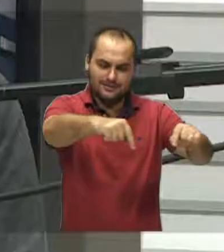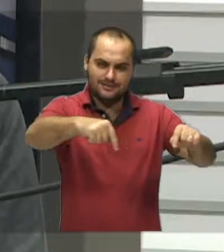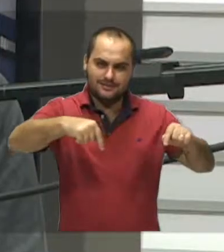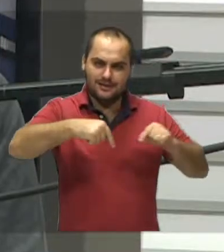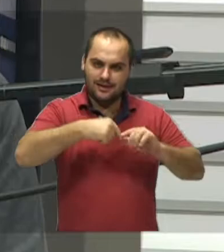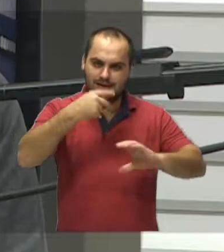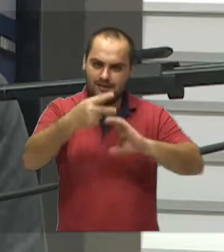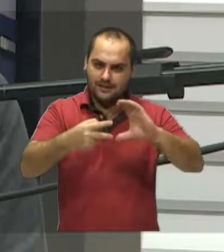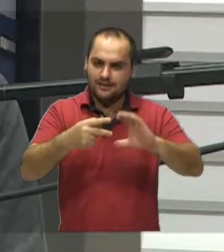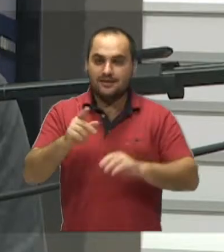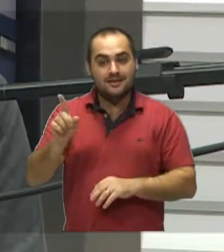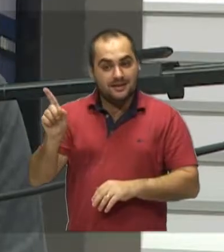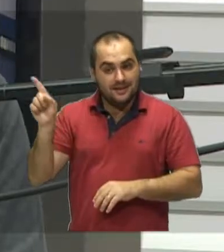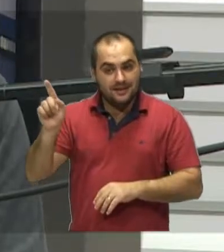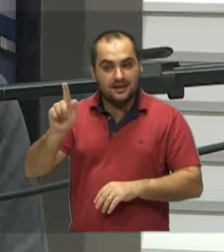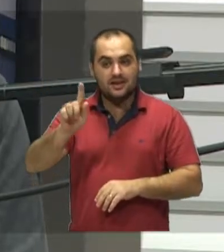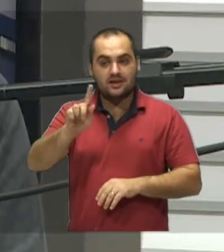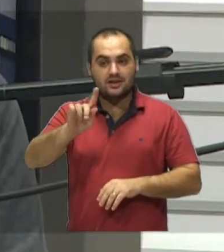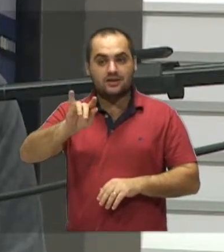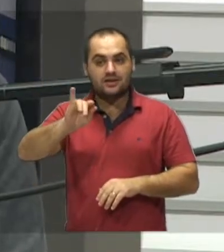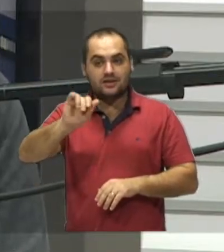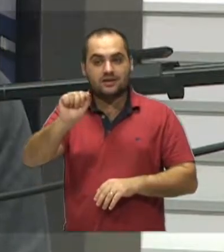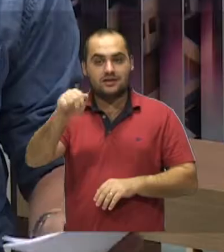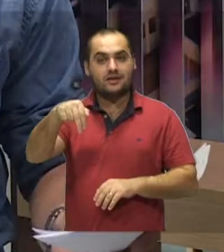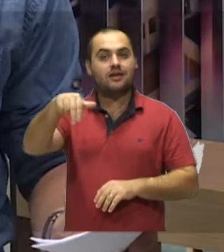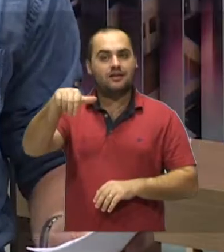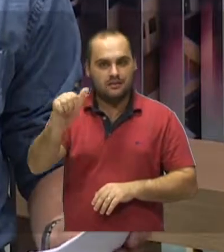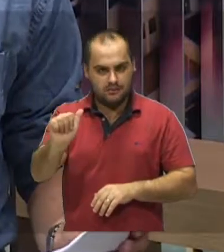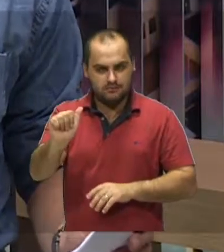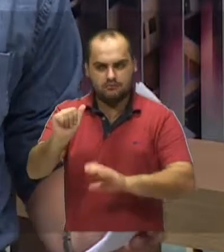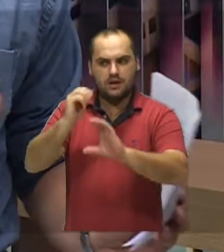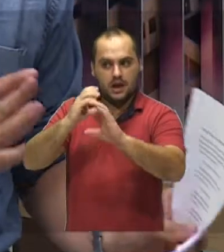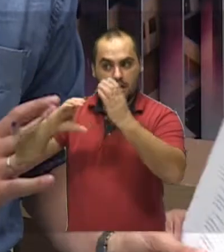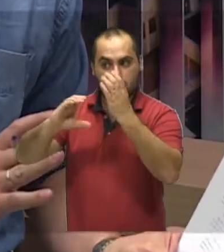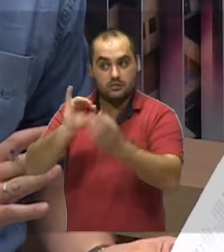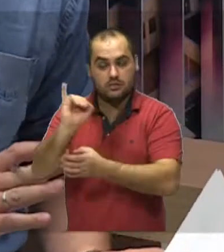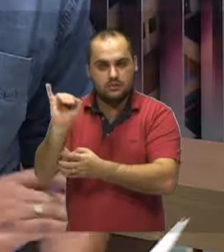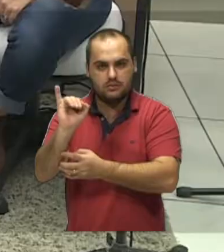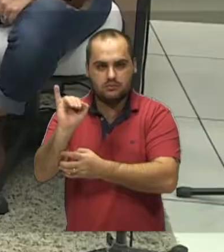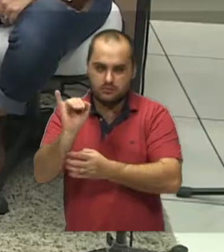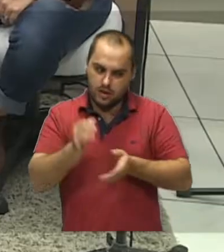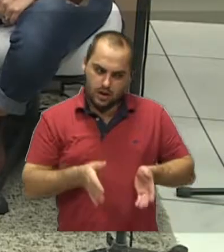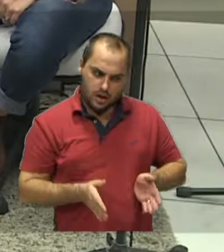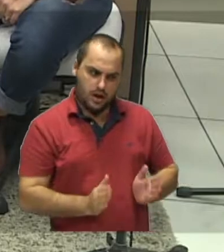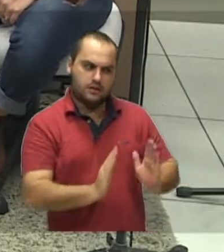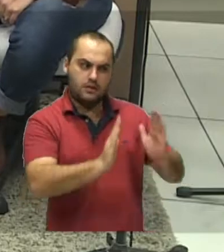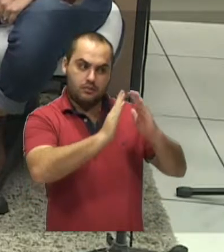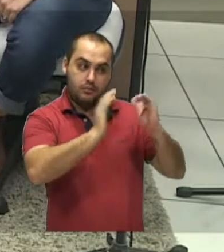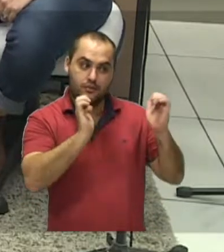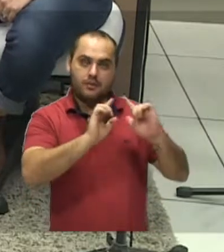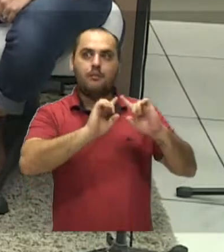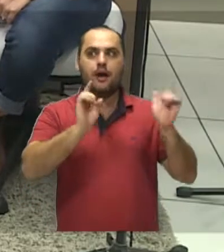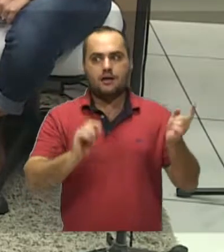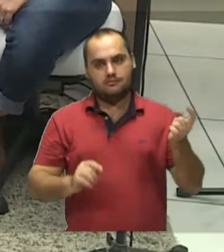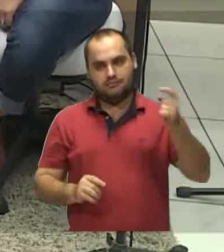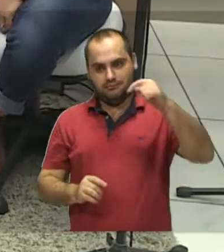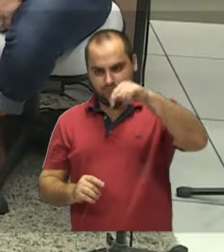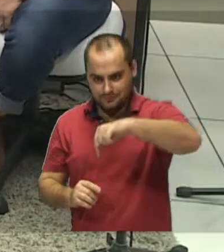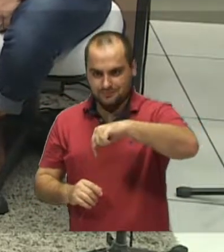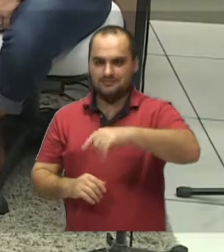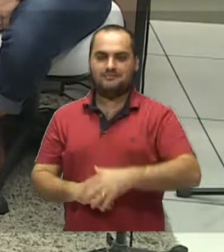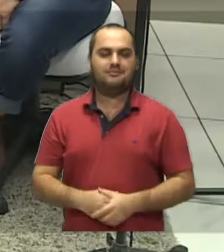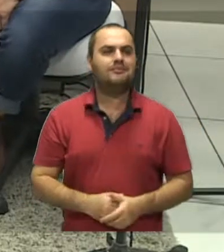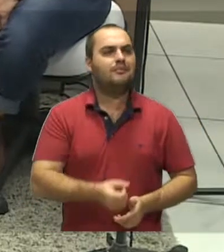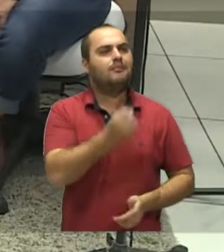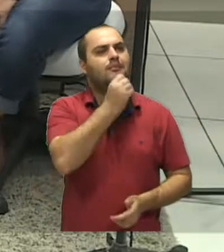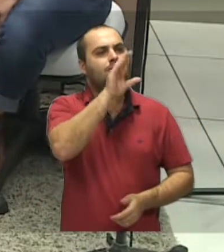Giana Serve, cantora itajaiense, natural de Brusque, mas radicada em Itajaí. Aqui. Boa noite, Giana. Que bom receber você